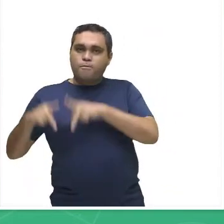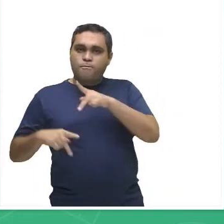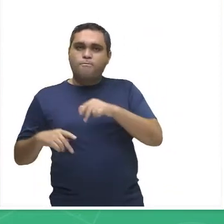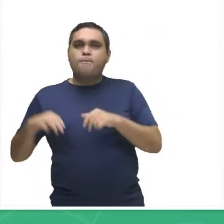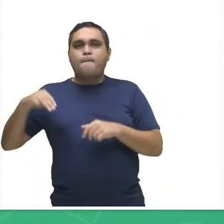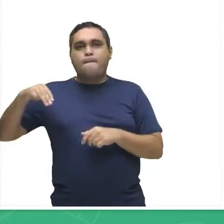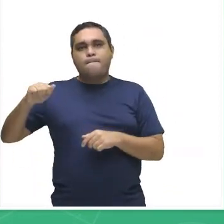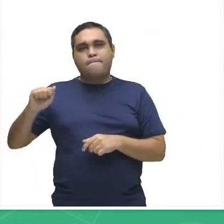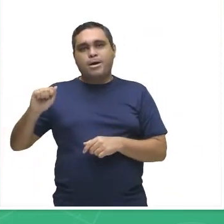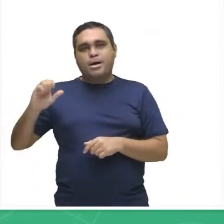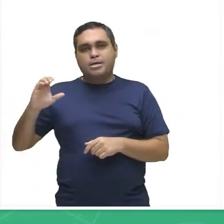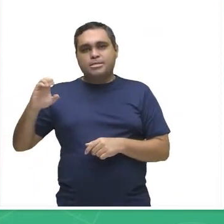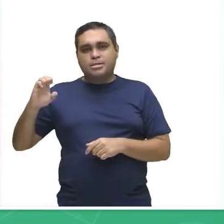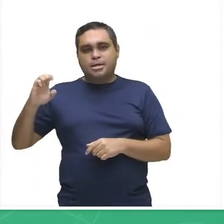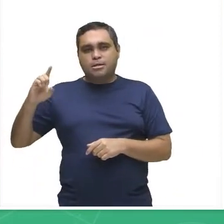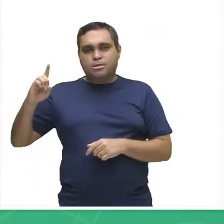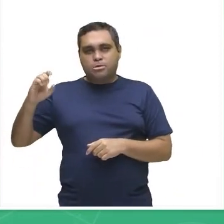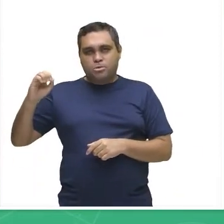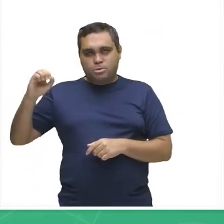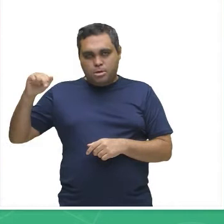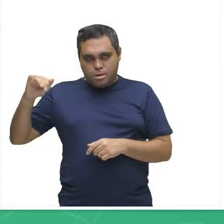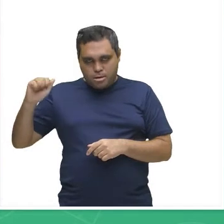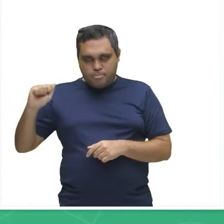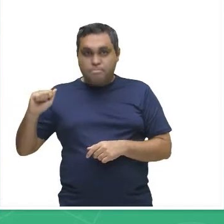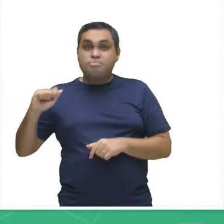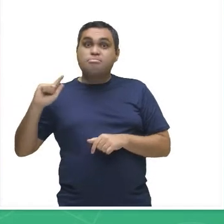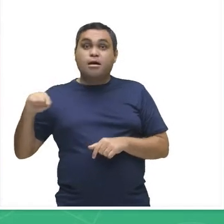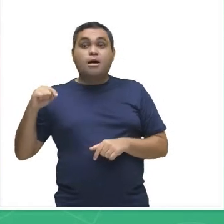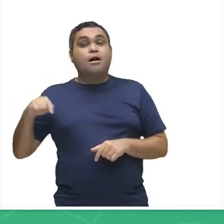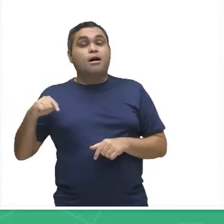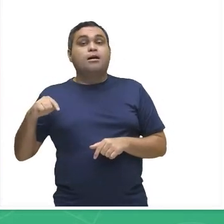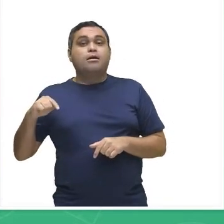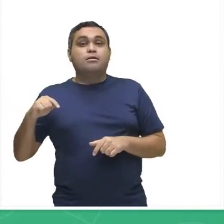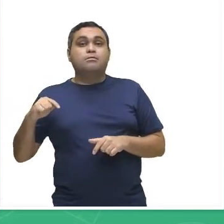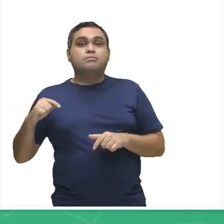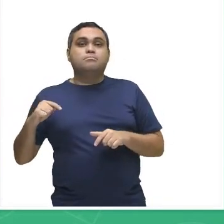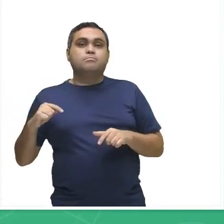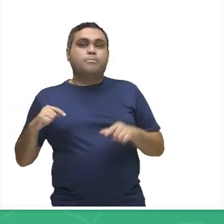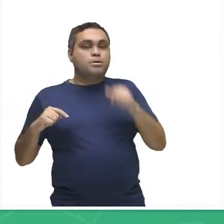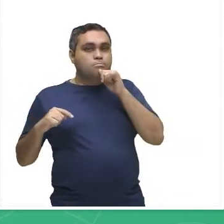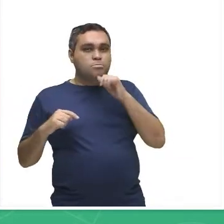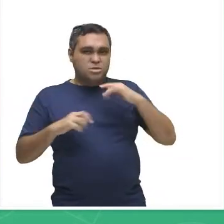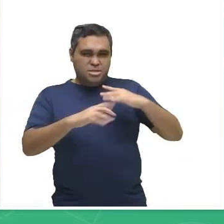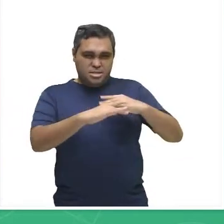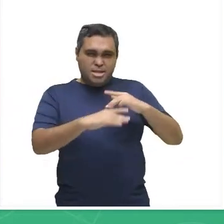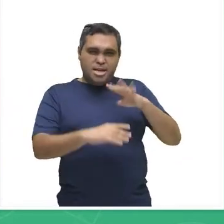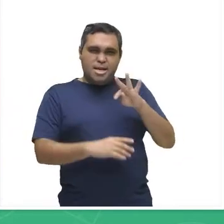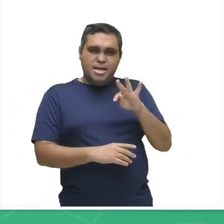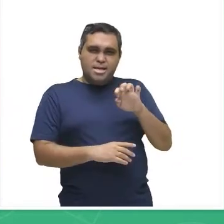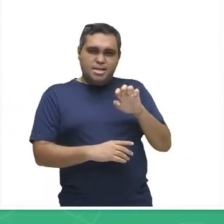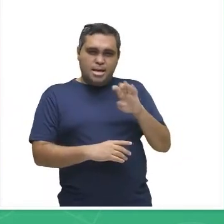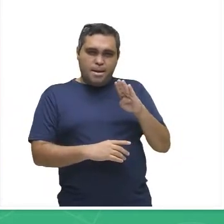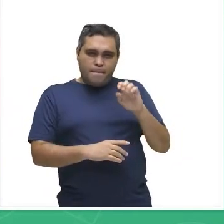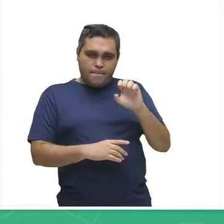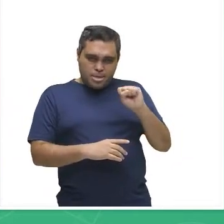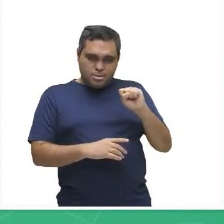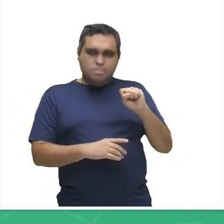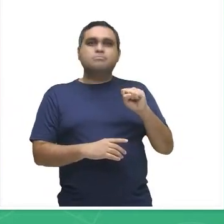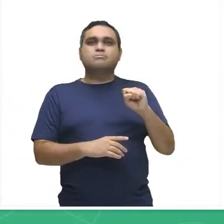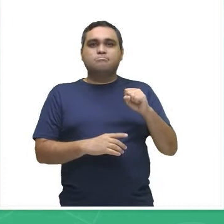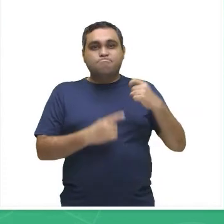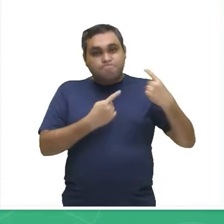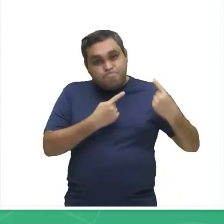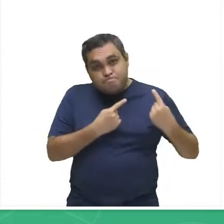acontecer? Ele vai esmagar a população tebã, que é a população que se levanta